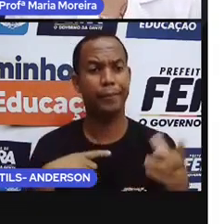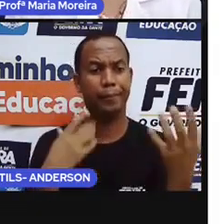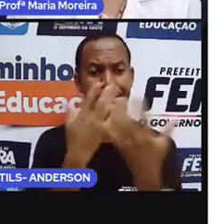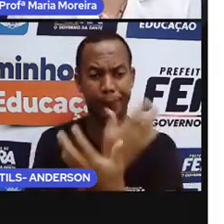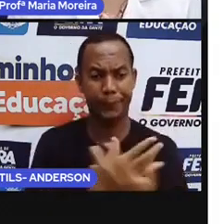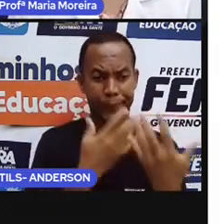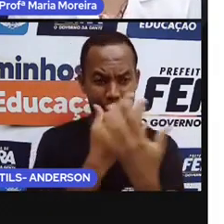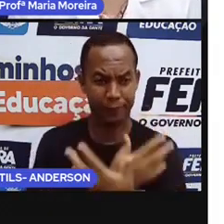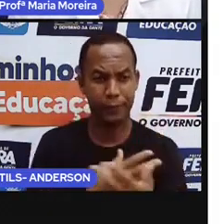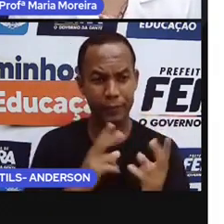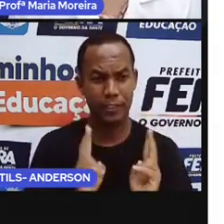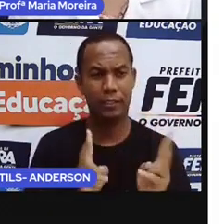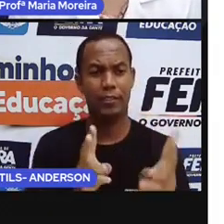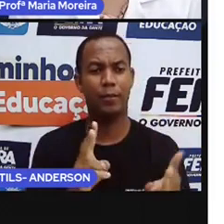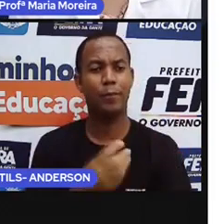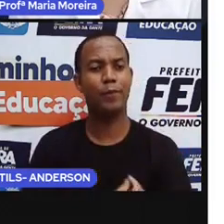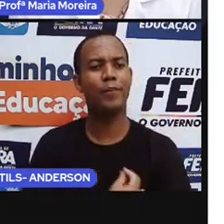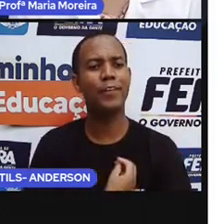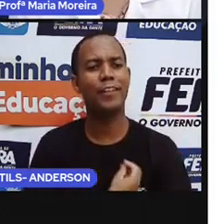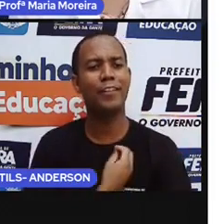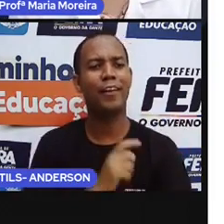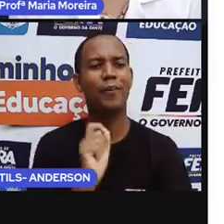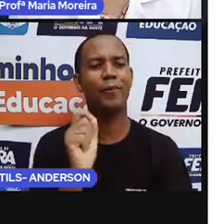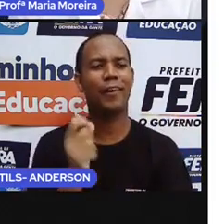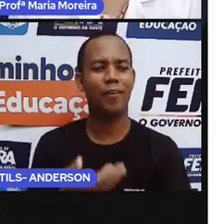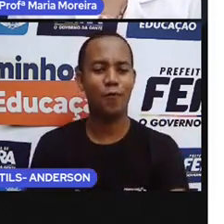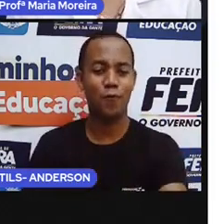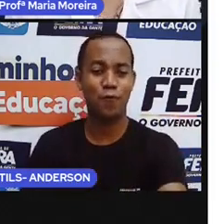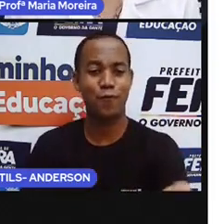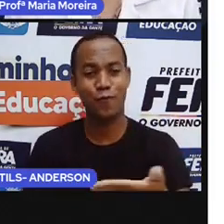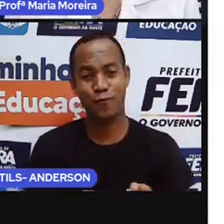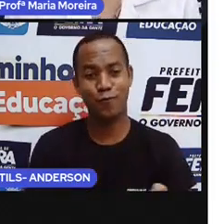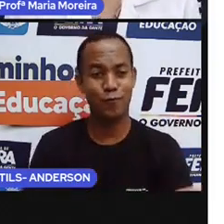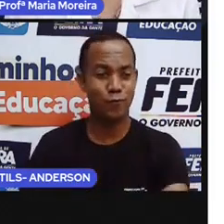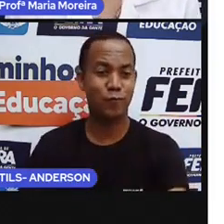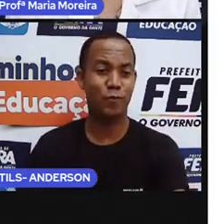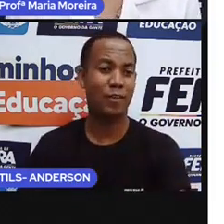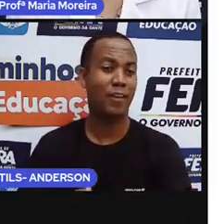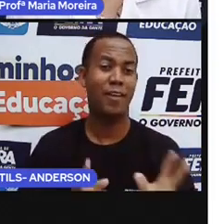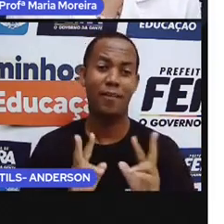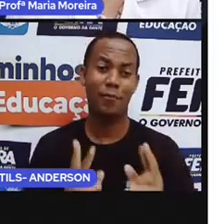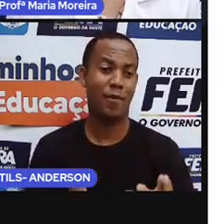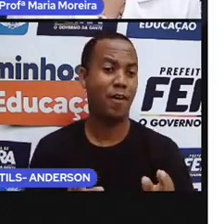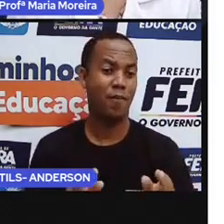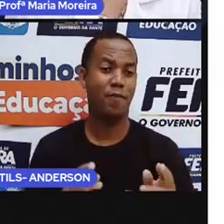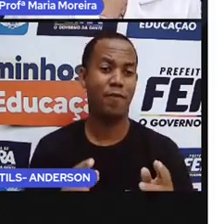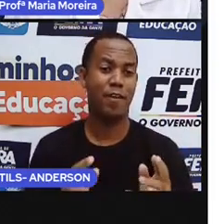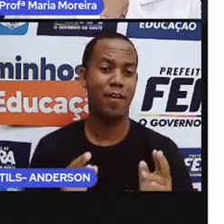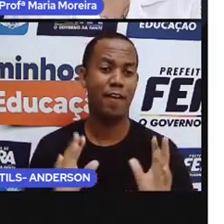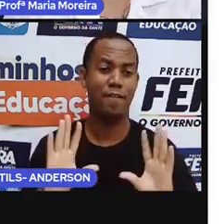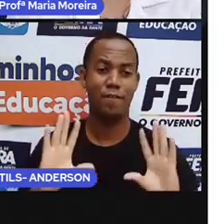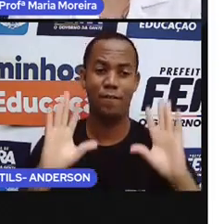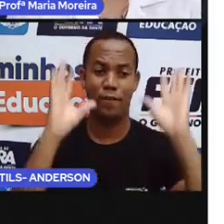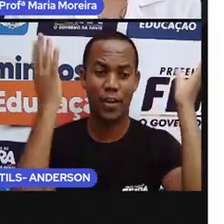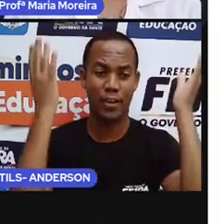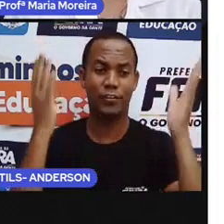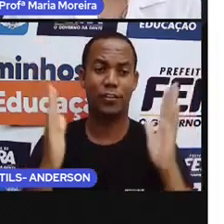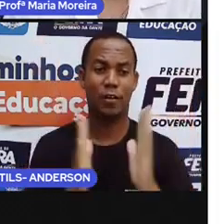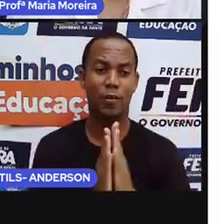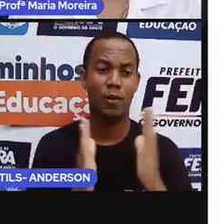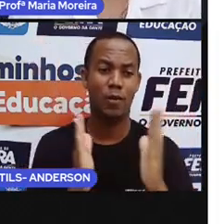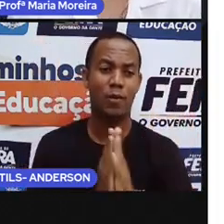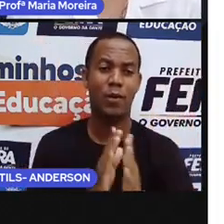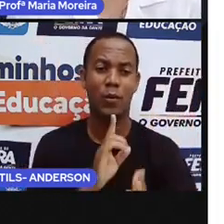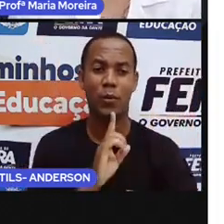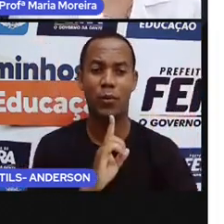presente? Socialização, né? O que é a socialização? As festas de aniversário, né? Que agora está muito